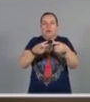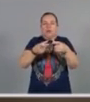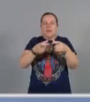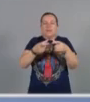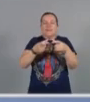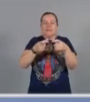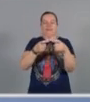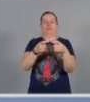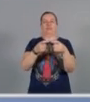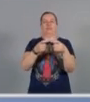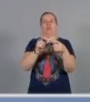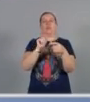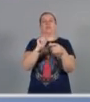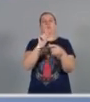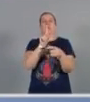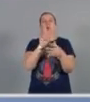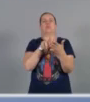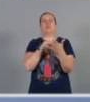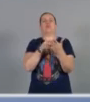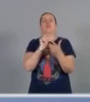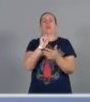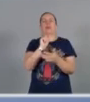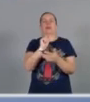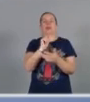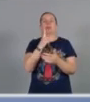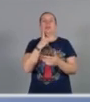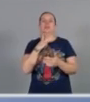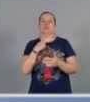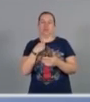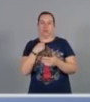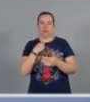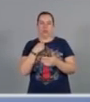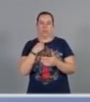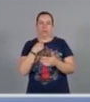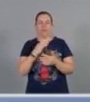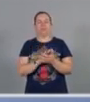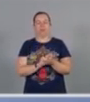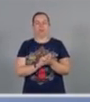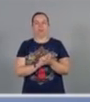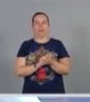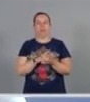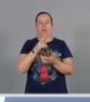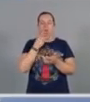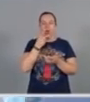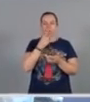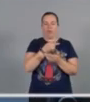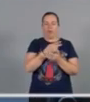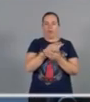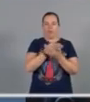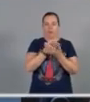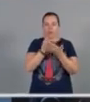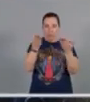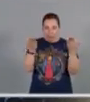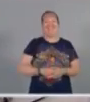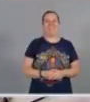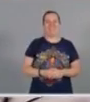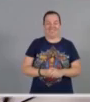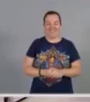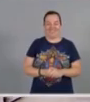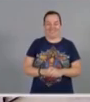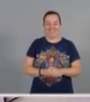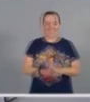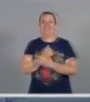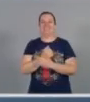Tejo e eu falava que hoje vocês voltariam com clareza o que você quer da vida